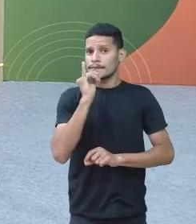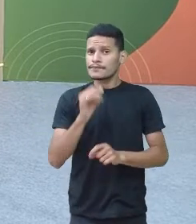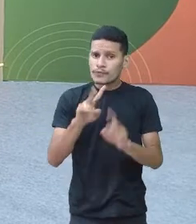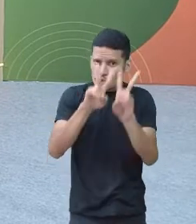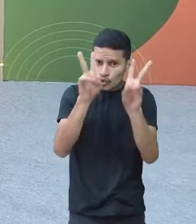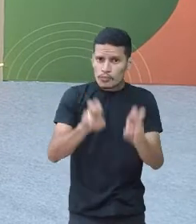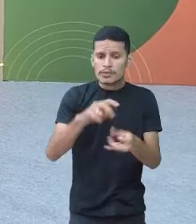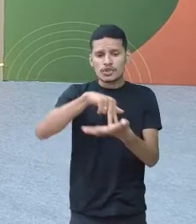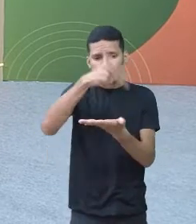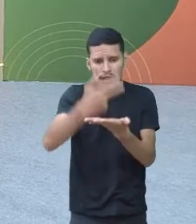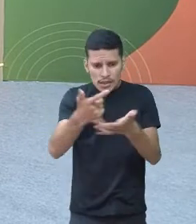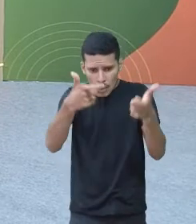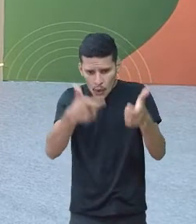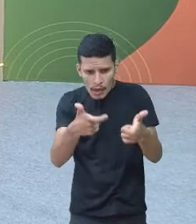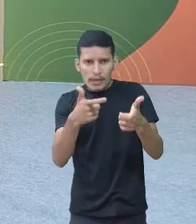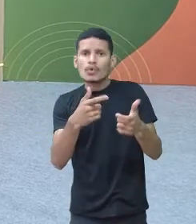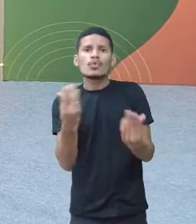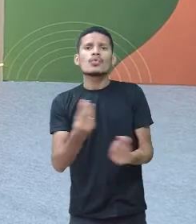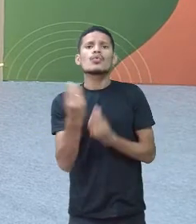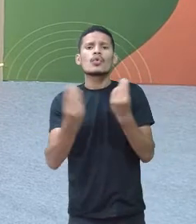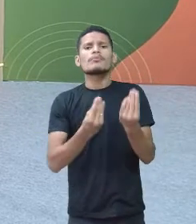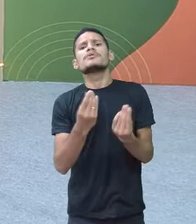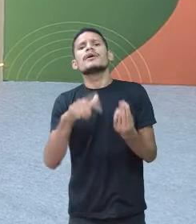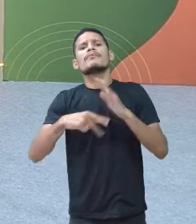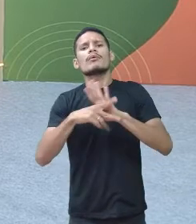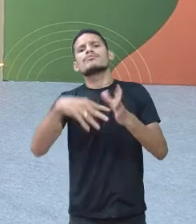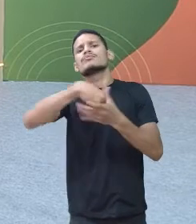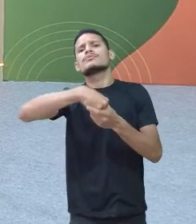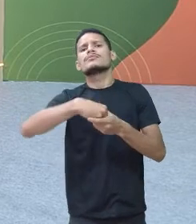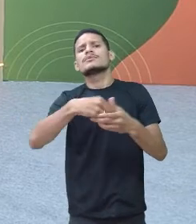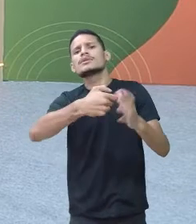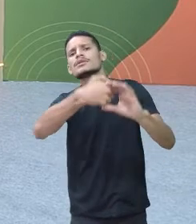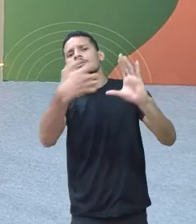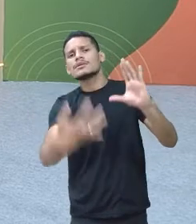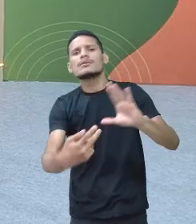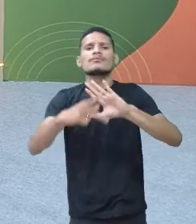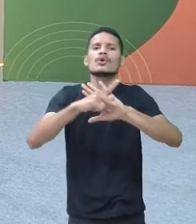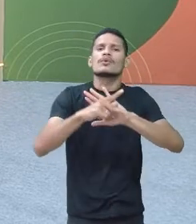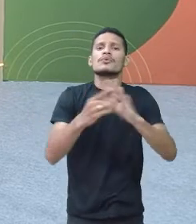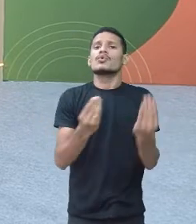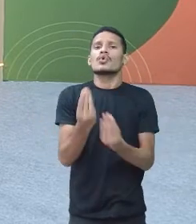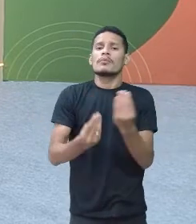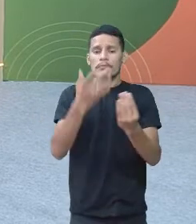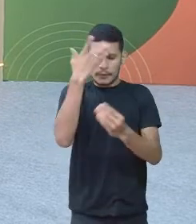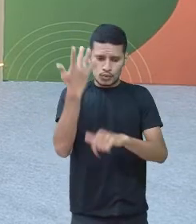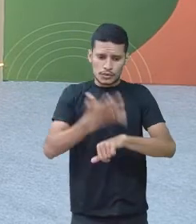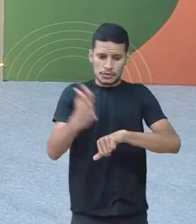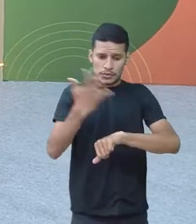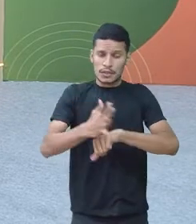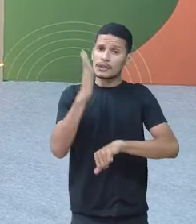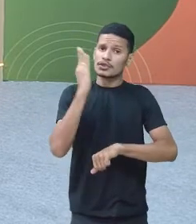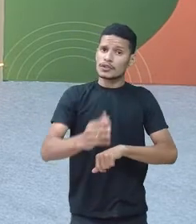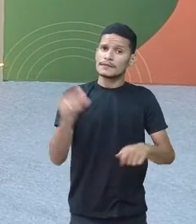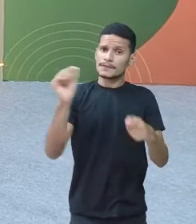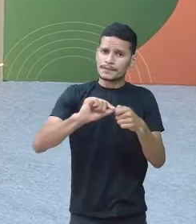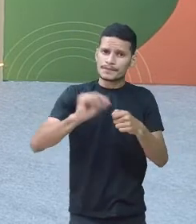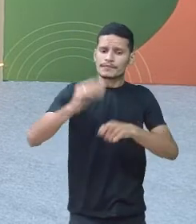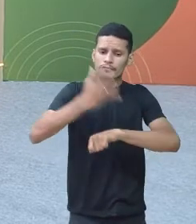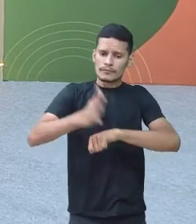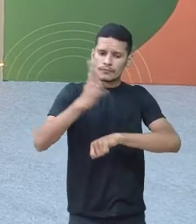ginástica localizada, né? Como é que funciona, o condicionamento físico de quem treina, de quem faz a